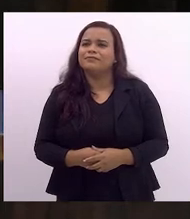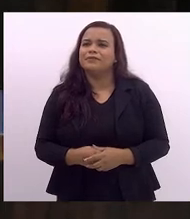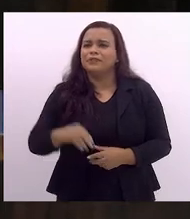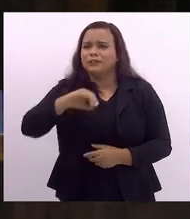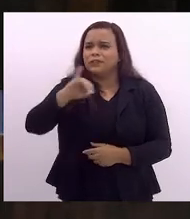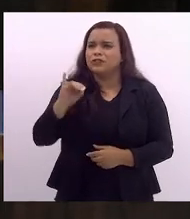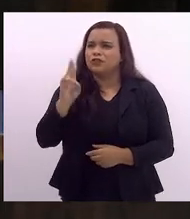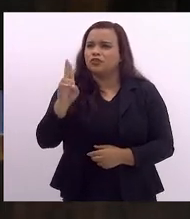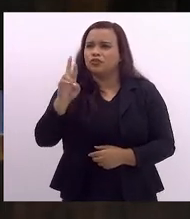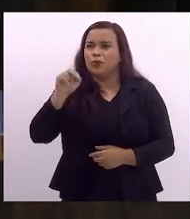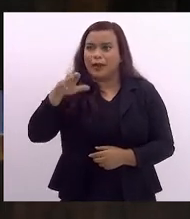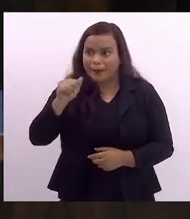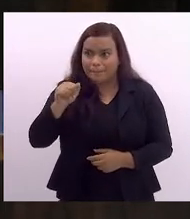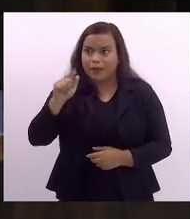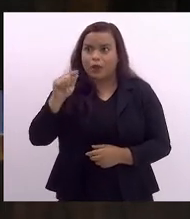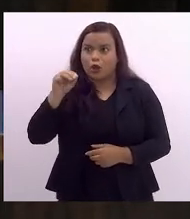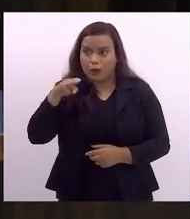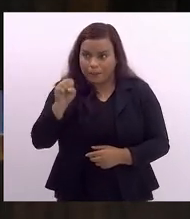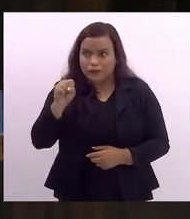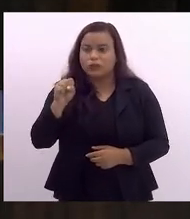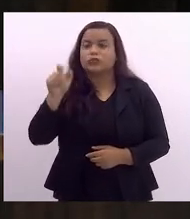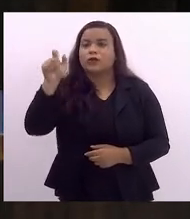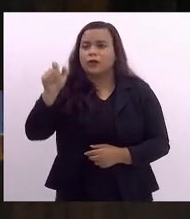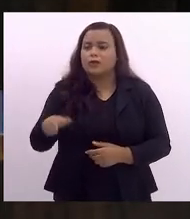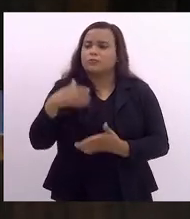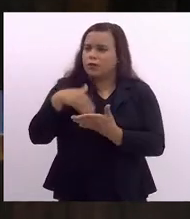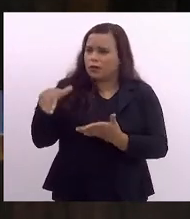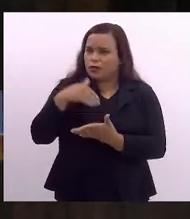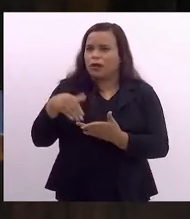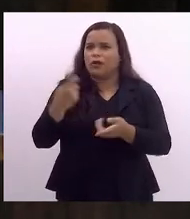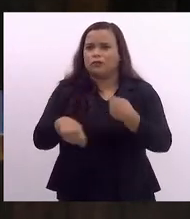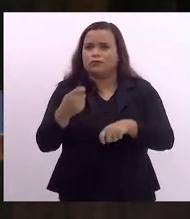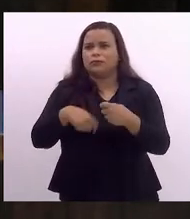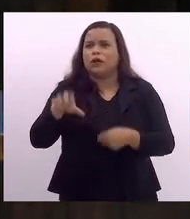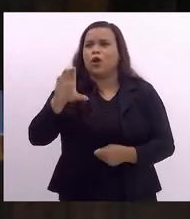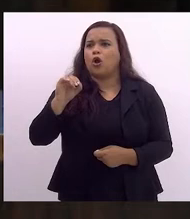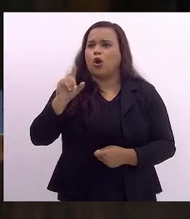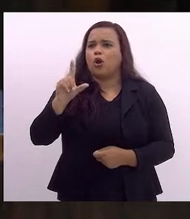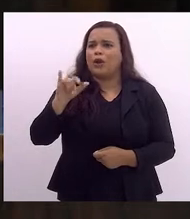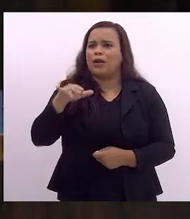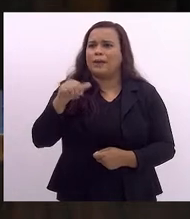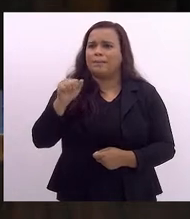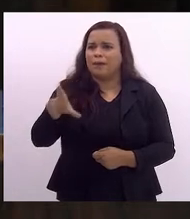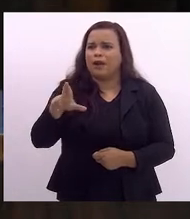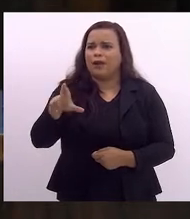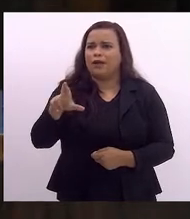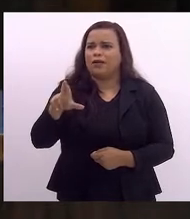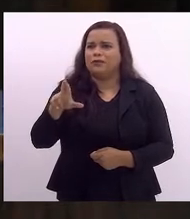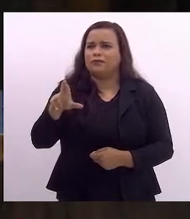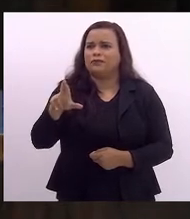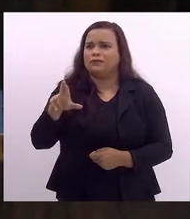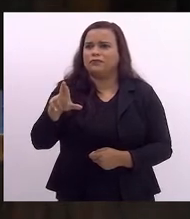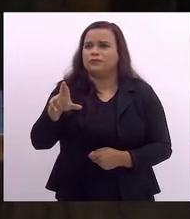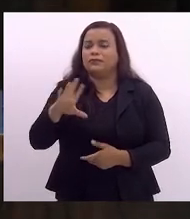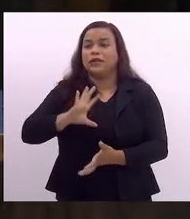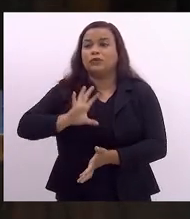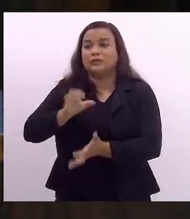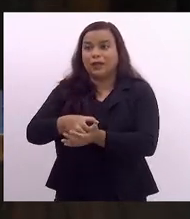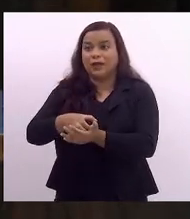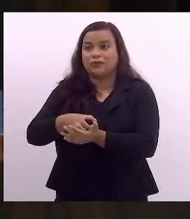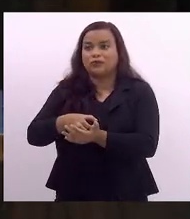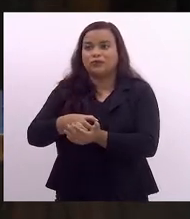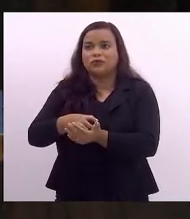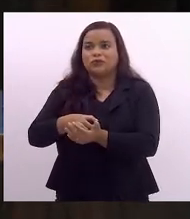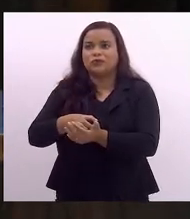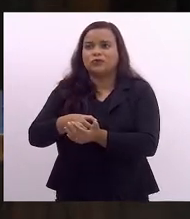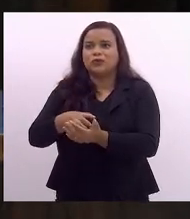Jurema Gomes da Silva, secretária administrativa do Colimar, Círculo Olímpio Marques, Centro Afro-Brasileiro